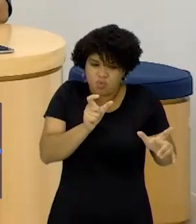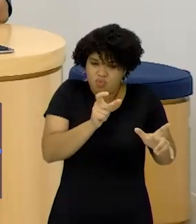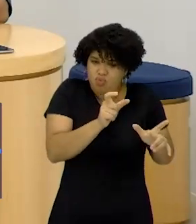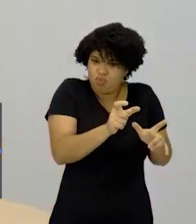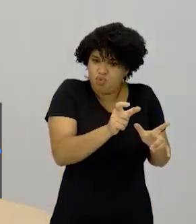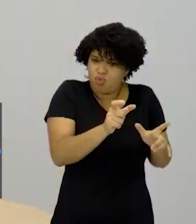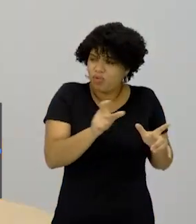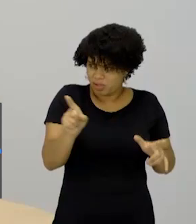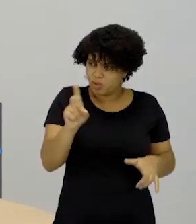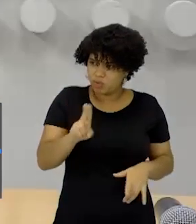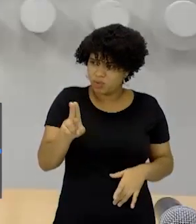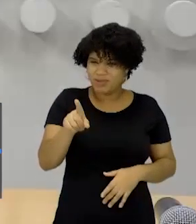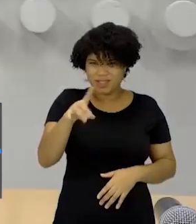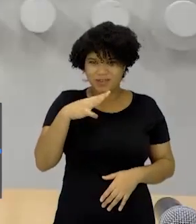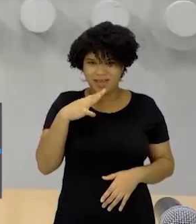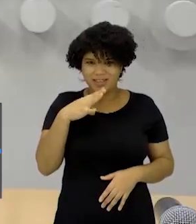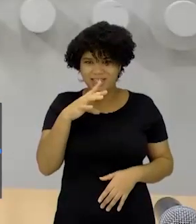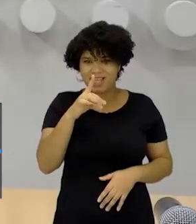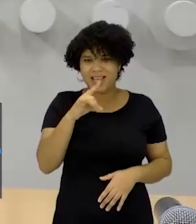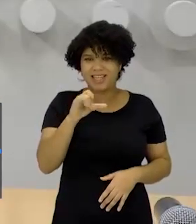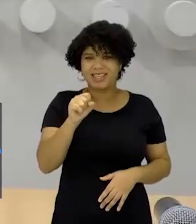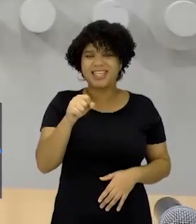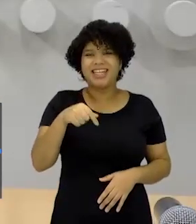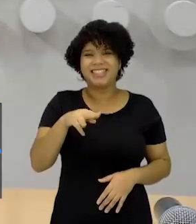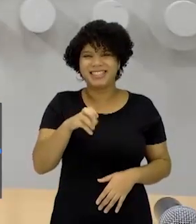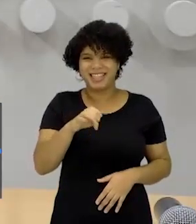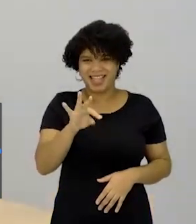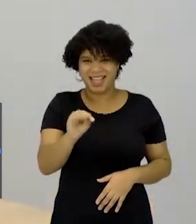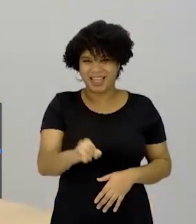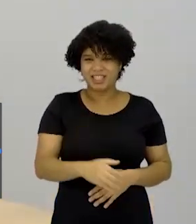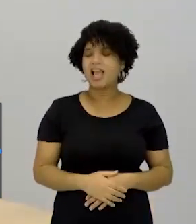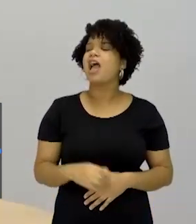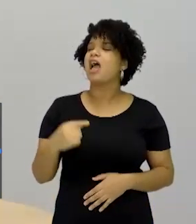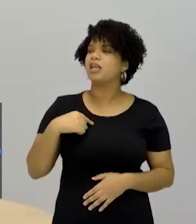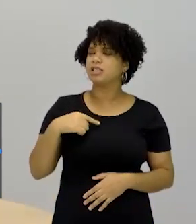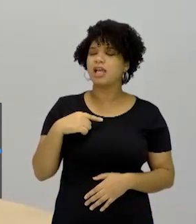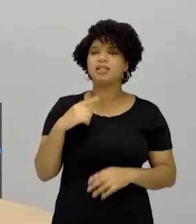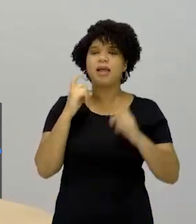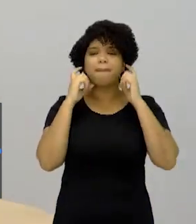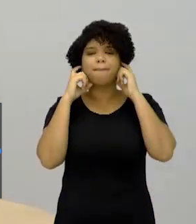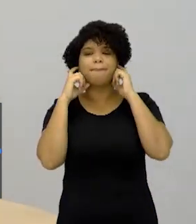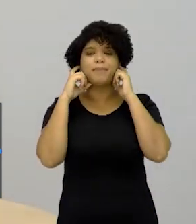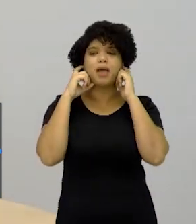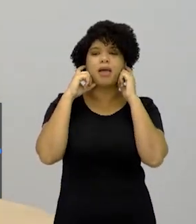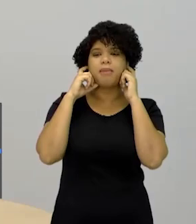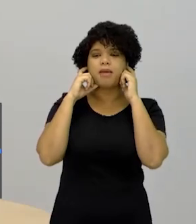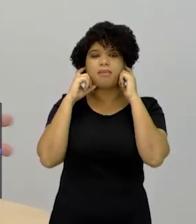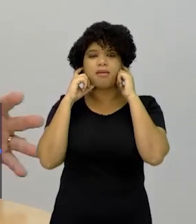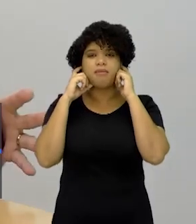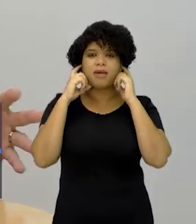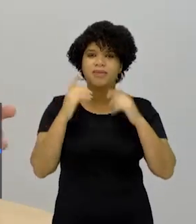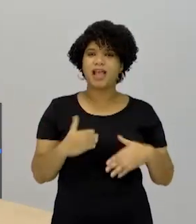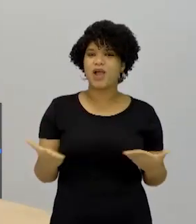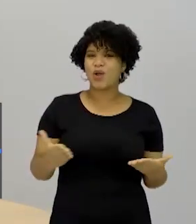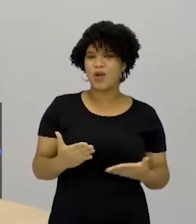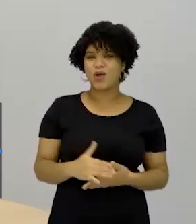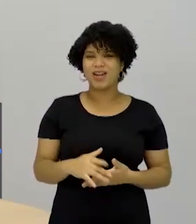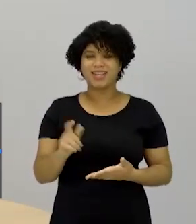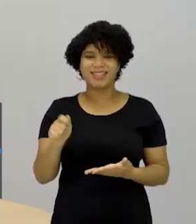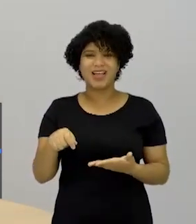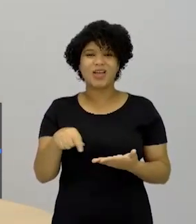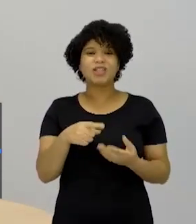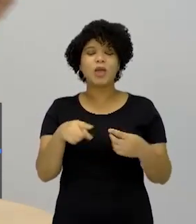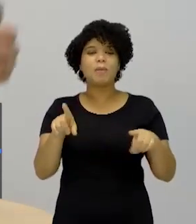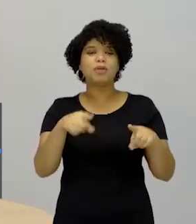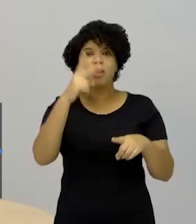Eu usei disquete. Vocês conhecem o que é disquete? Então, ó, tem que... Eu ouvi a música em LP. Nossa, complicada a minha vida. Agora tá bem mais fácil. Olha que bacana. Temos as